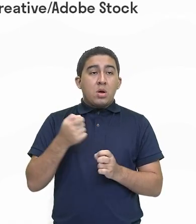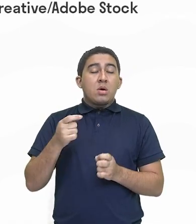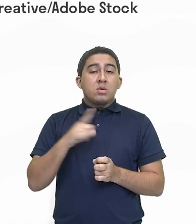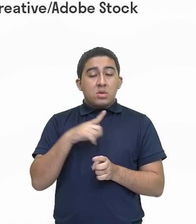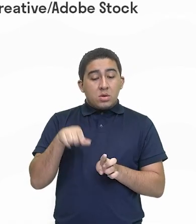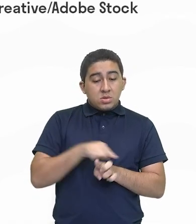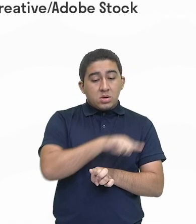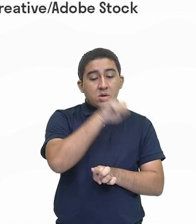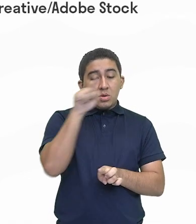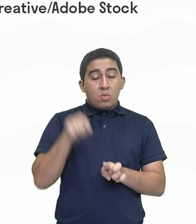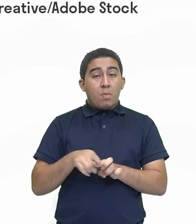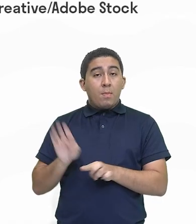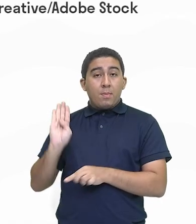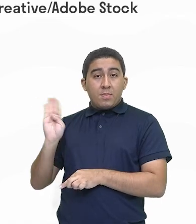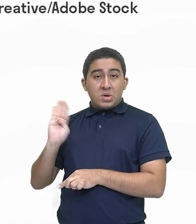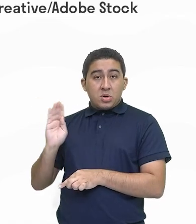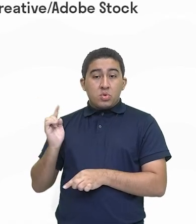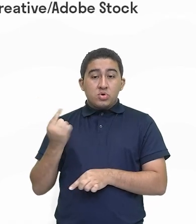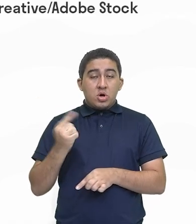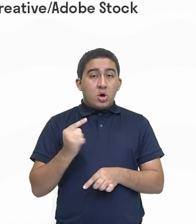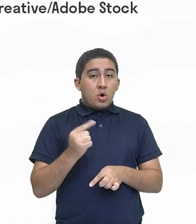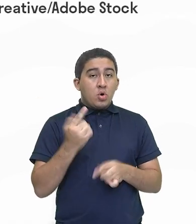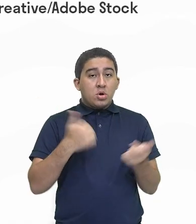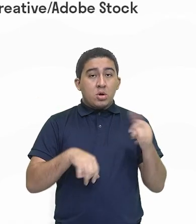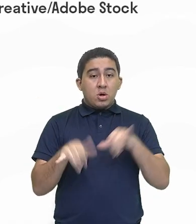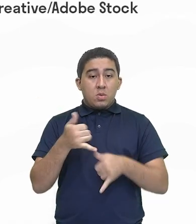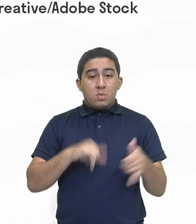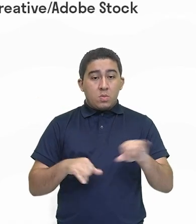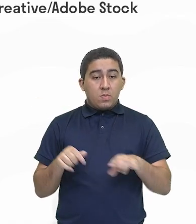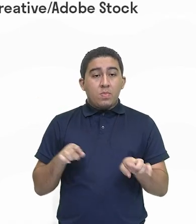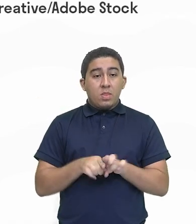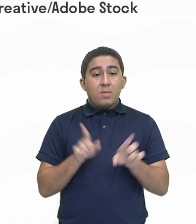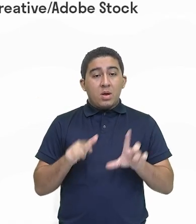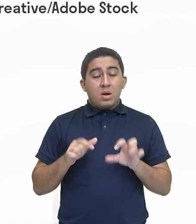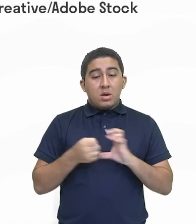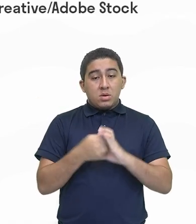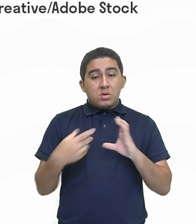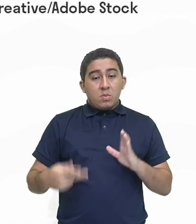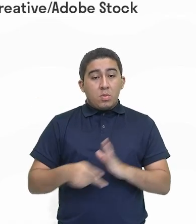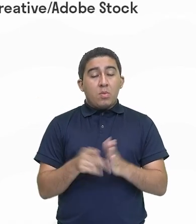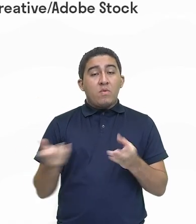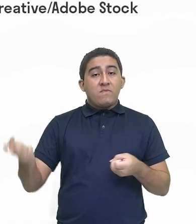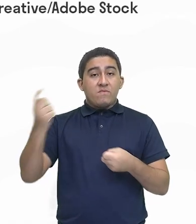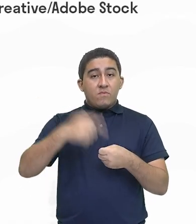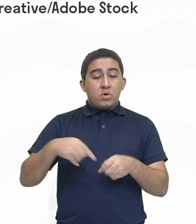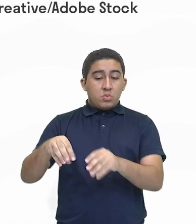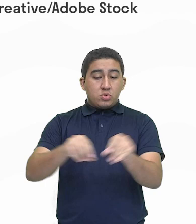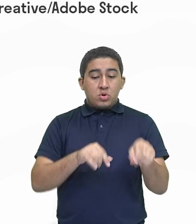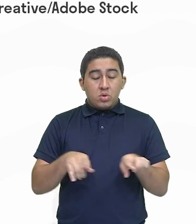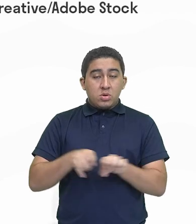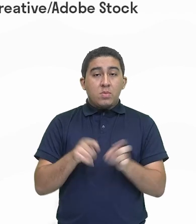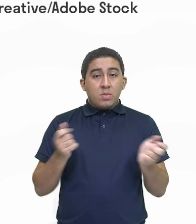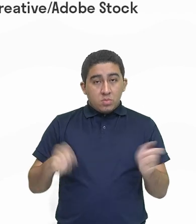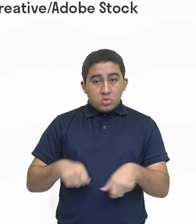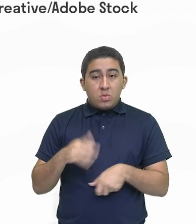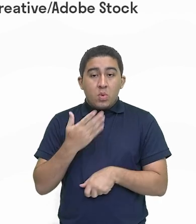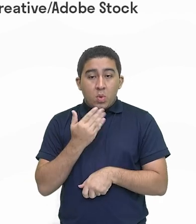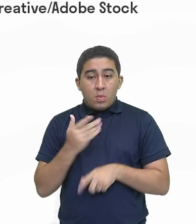são átomos, né? São elementos químicos que vão ser novamente incorporados ao solo e vão servir de alimentos